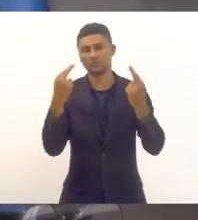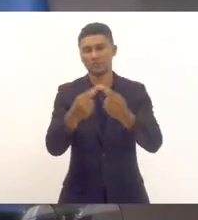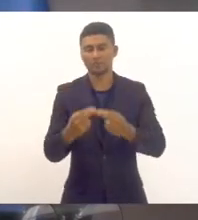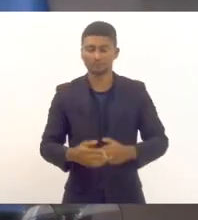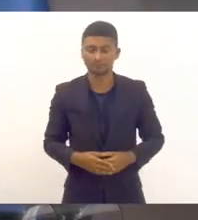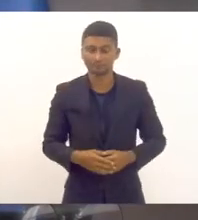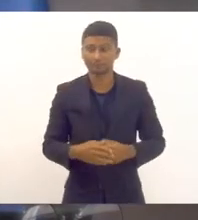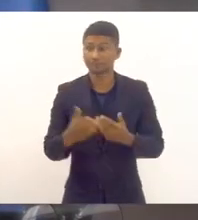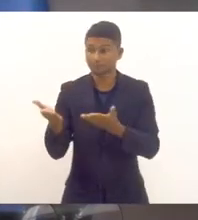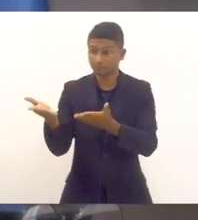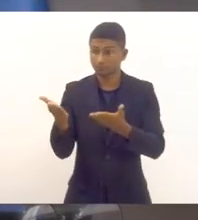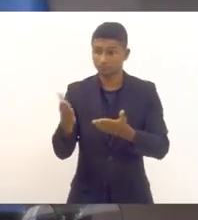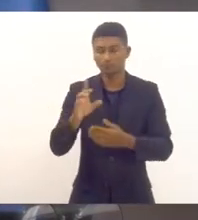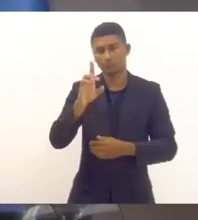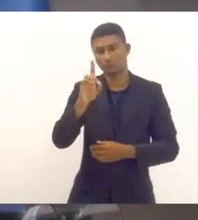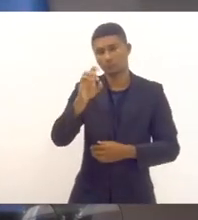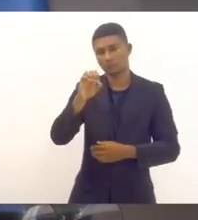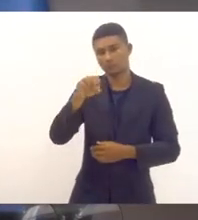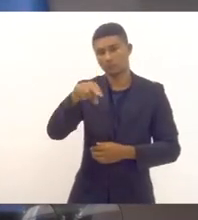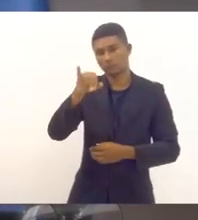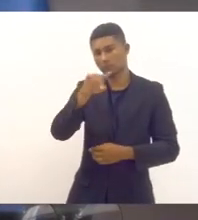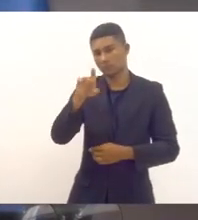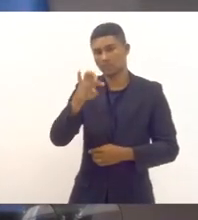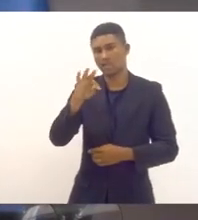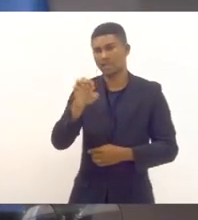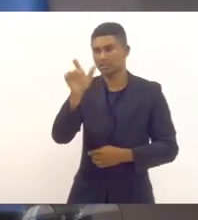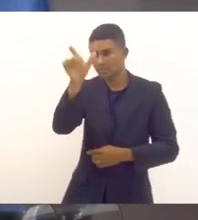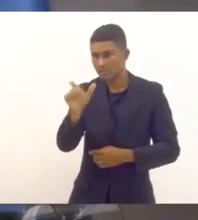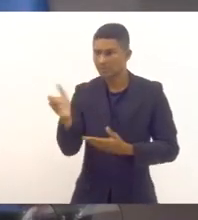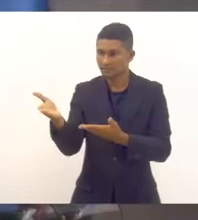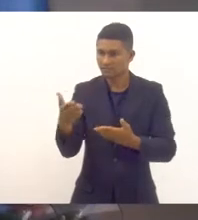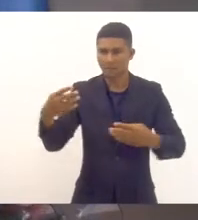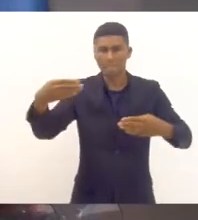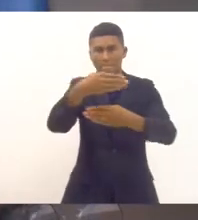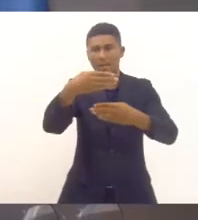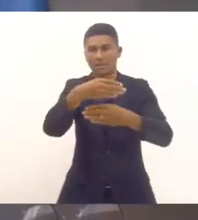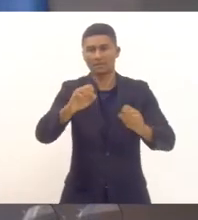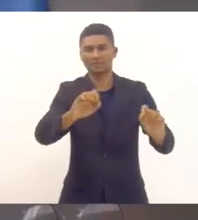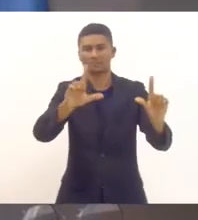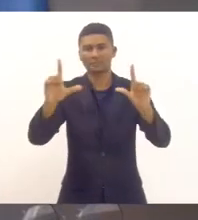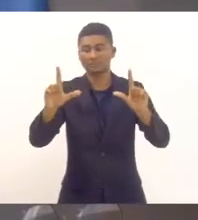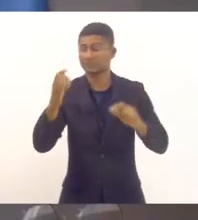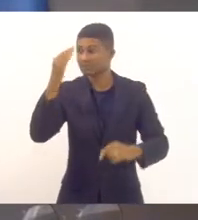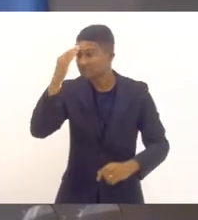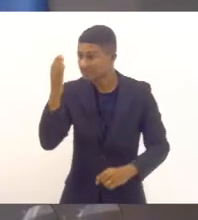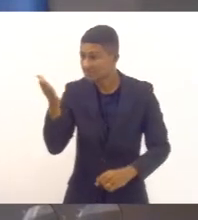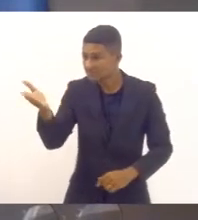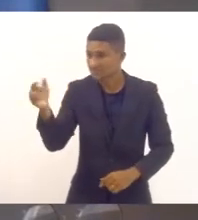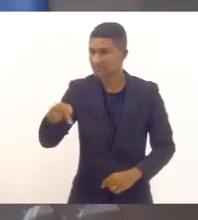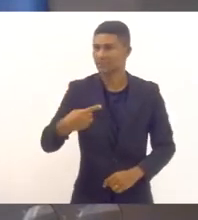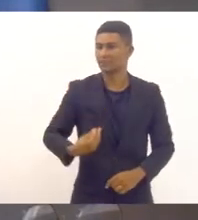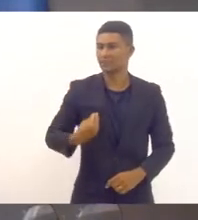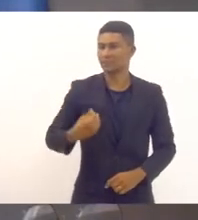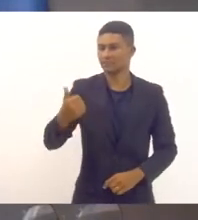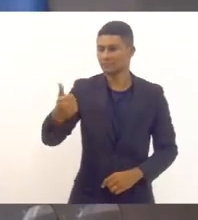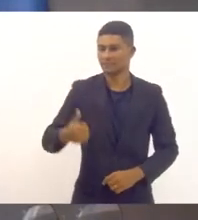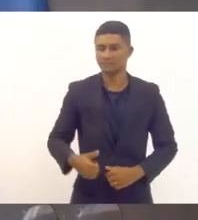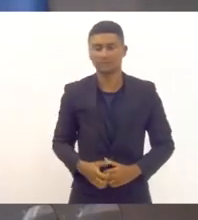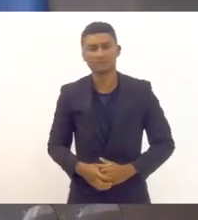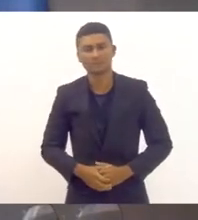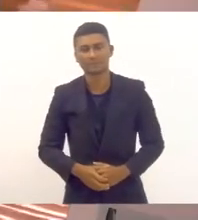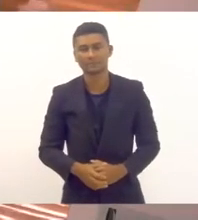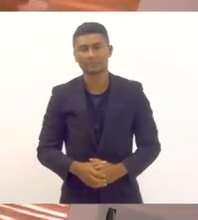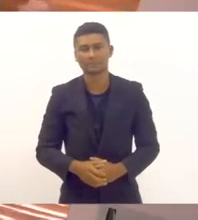para estar realizando aqui a sua explanação. Obrigado, Donizete, pela presença, desde já agradecendo aqui.